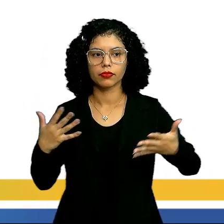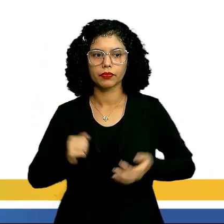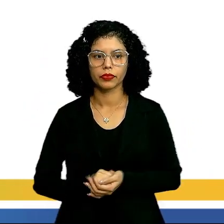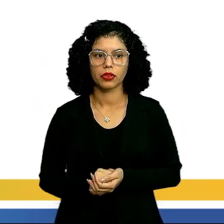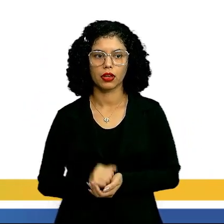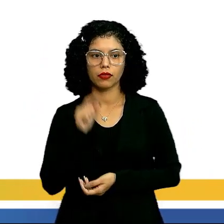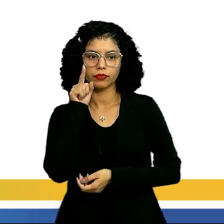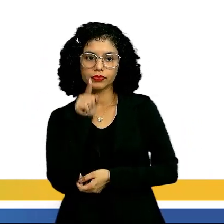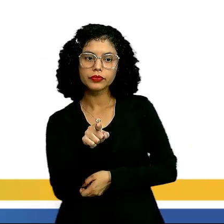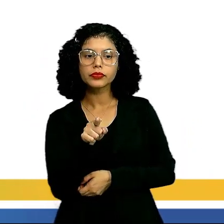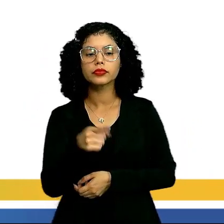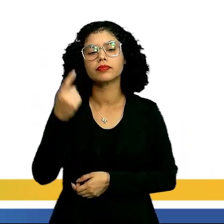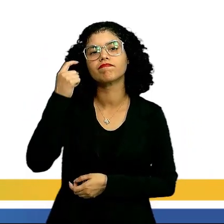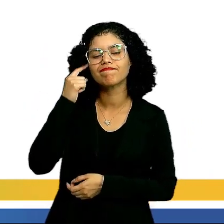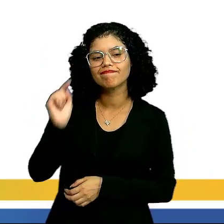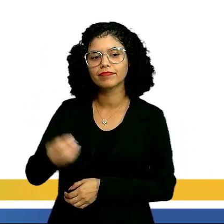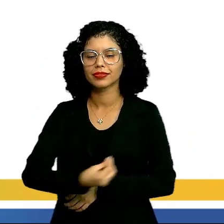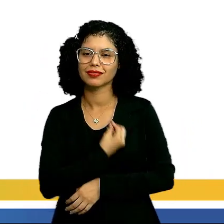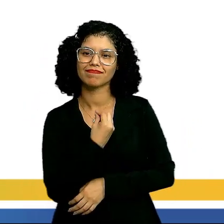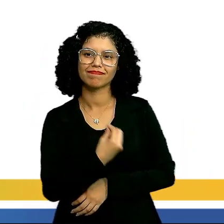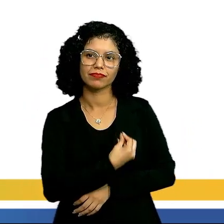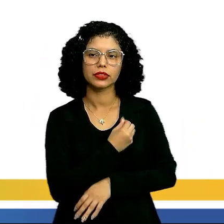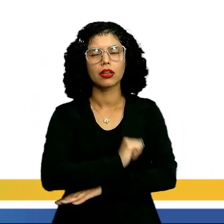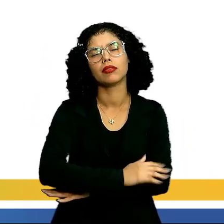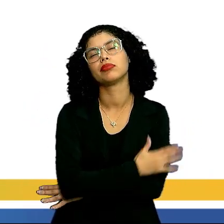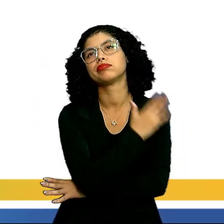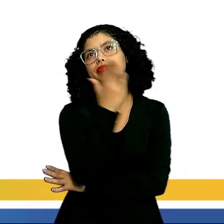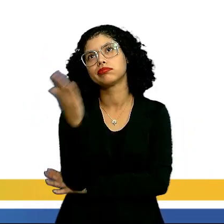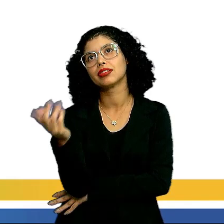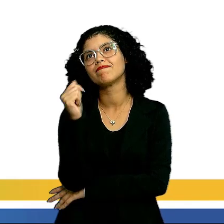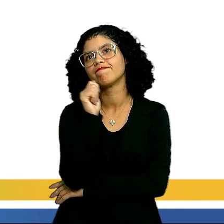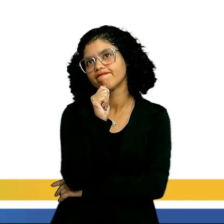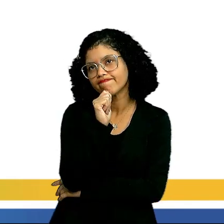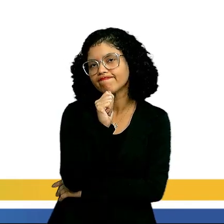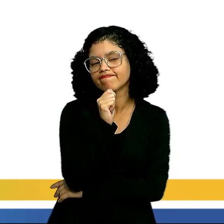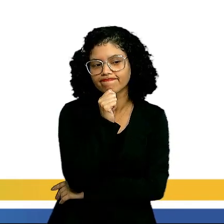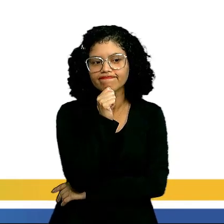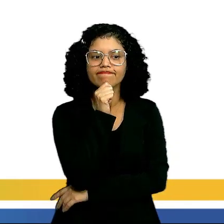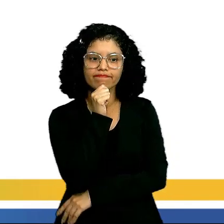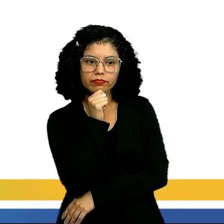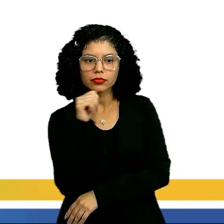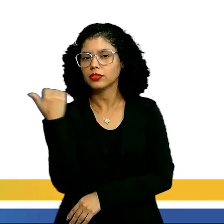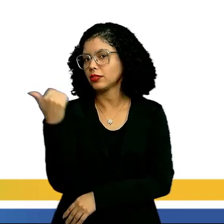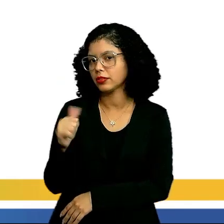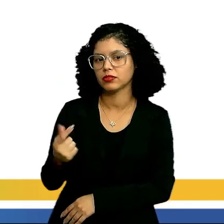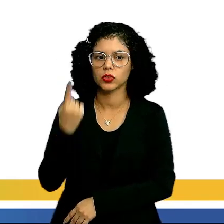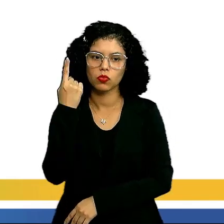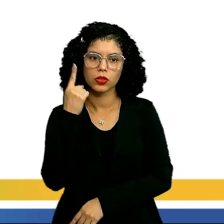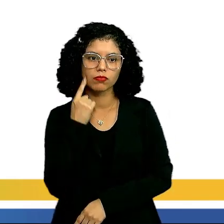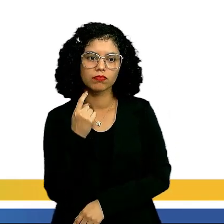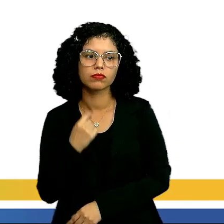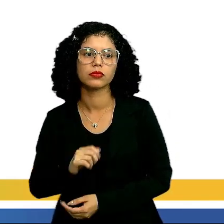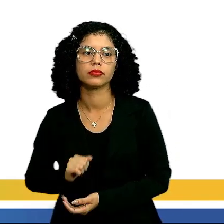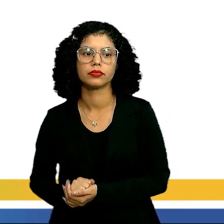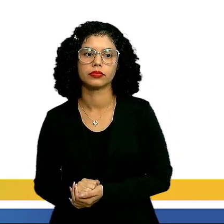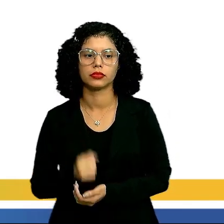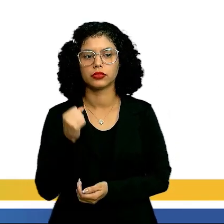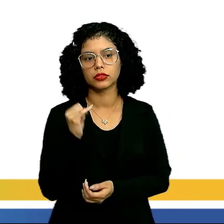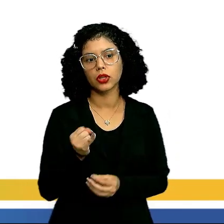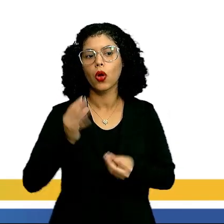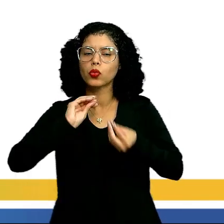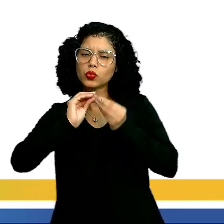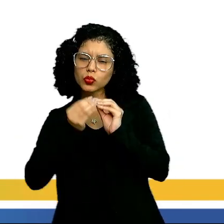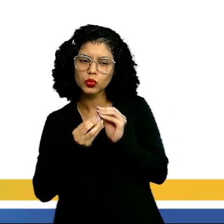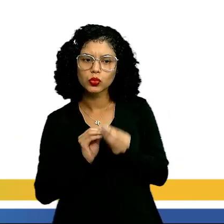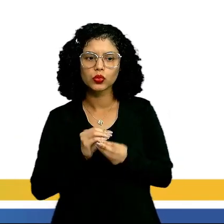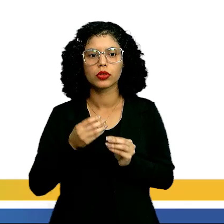enchia. Foi por ti que eu pensei que a vida inteira não valia uma lágrima sequer,